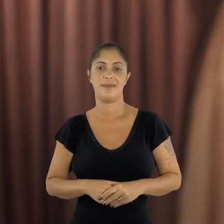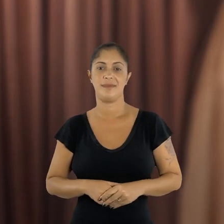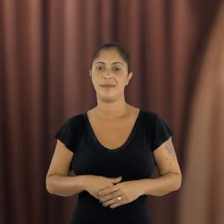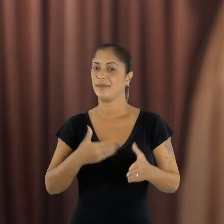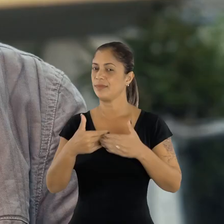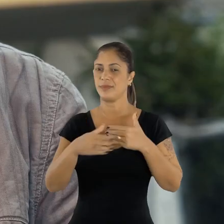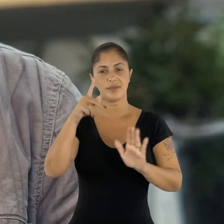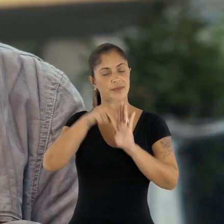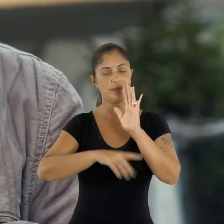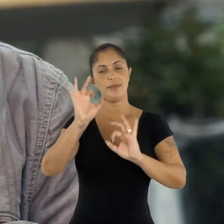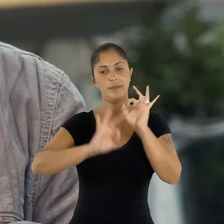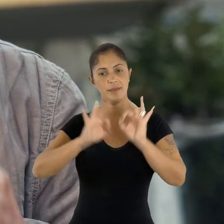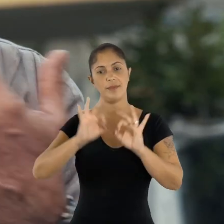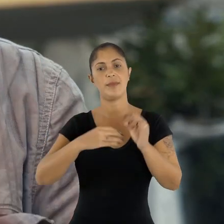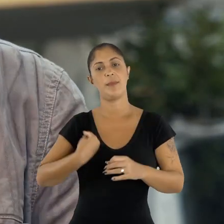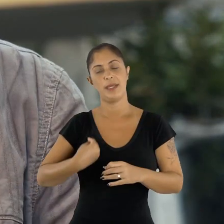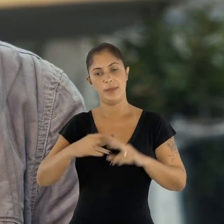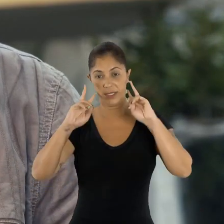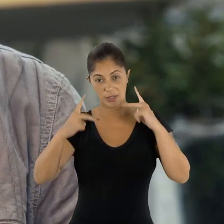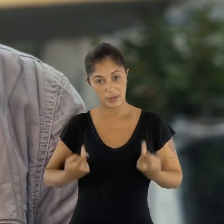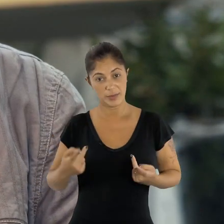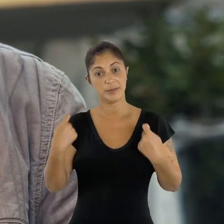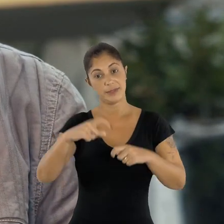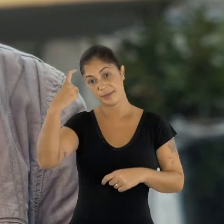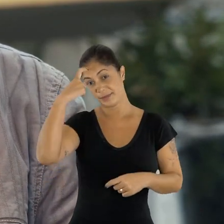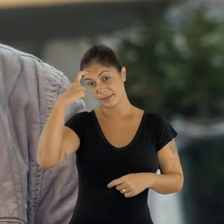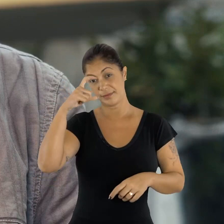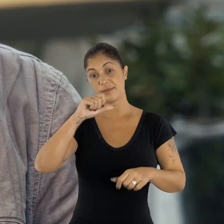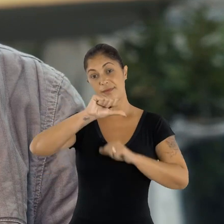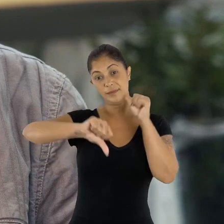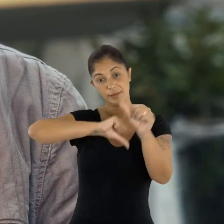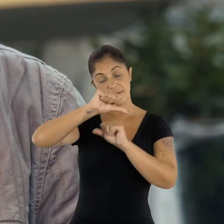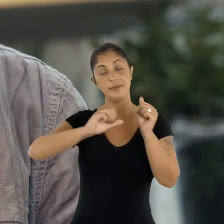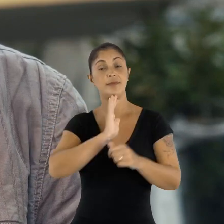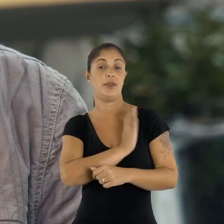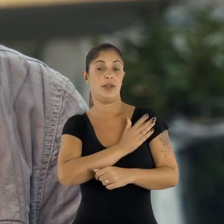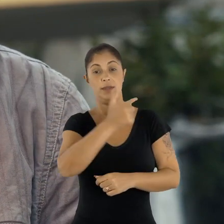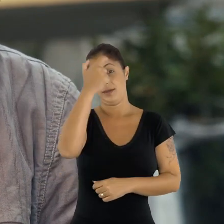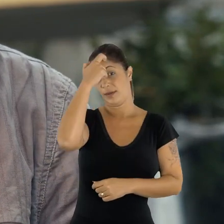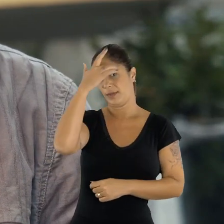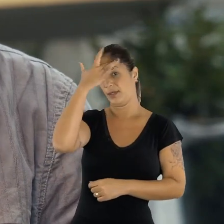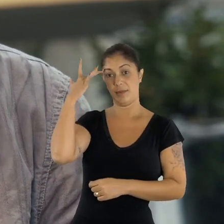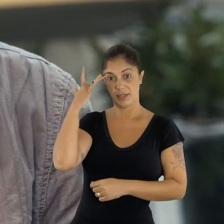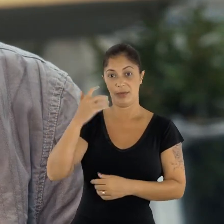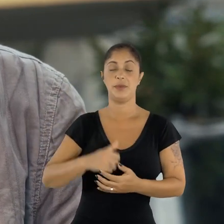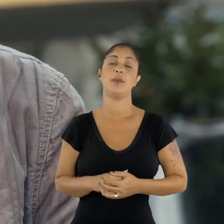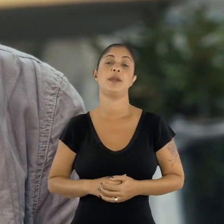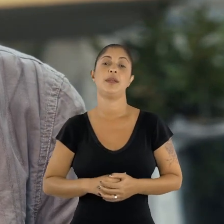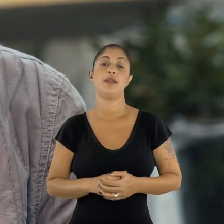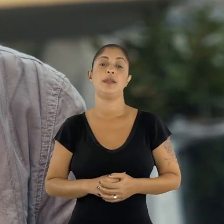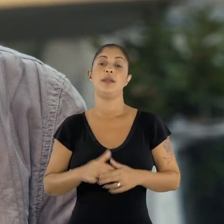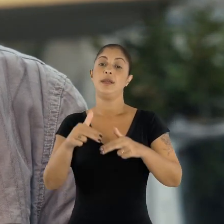Joel Soares. Qualquer projeto de emancipação humana tem que pensar na transformação do coração e da mente